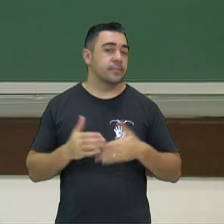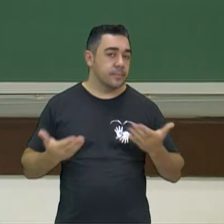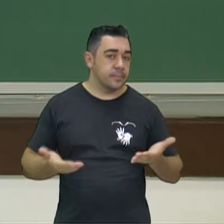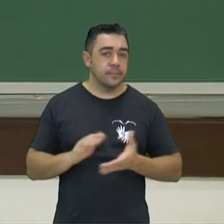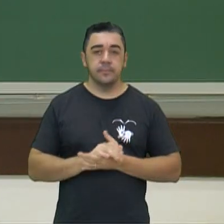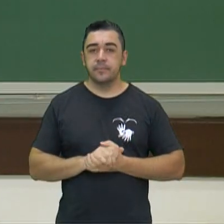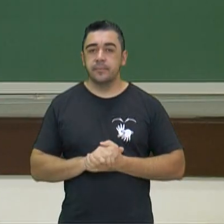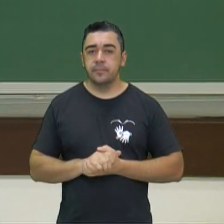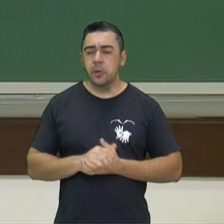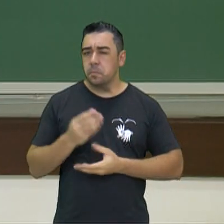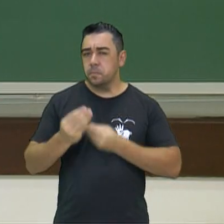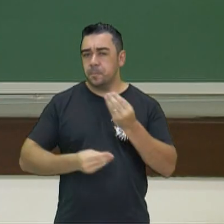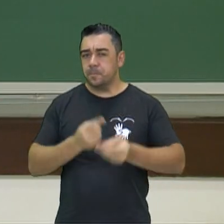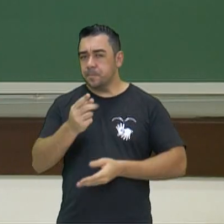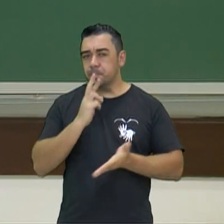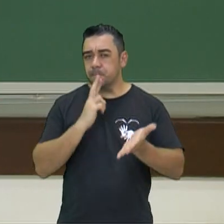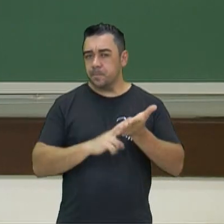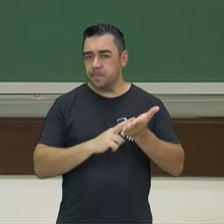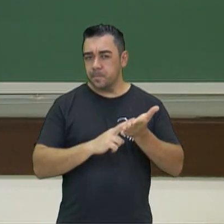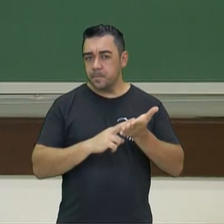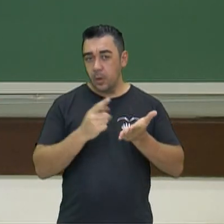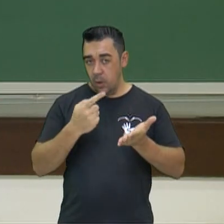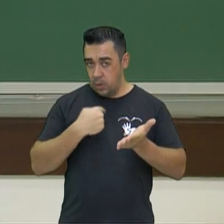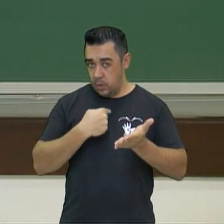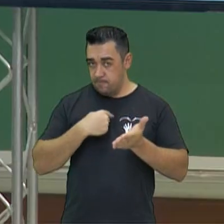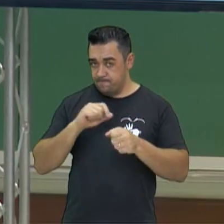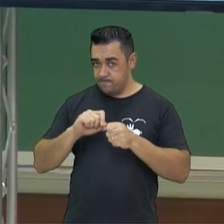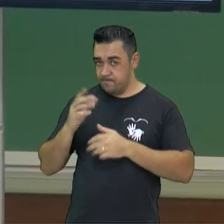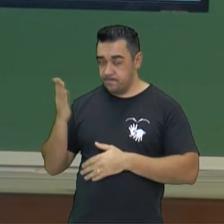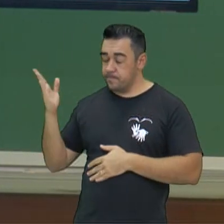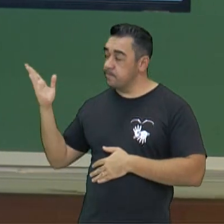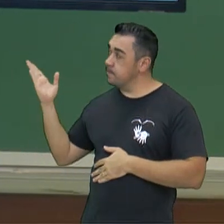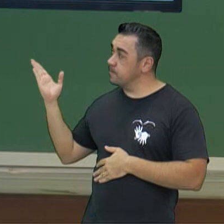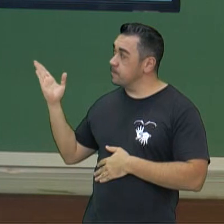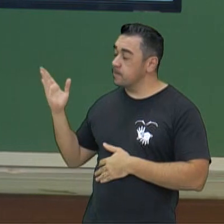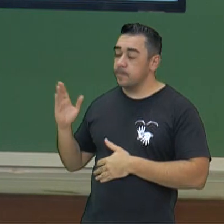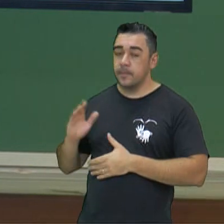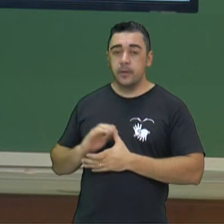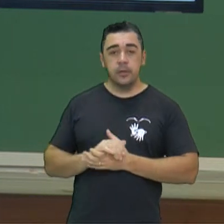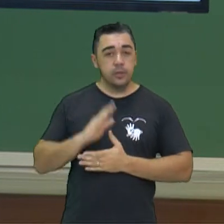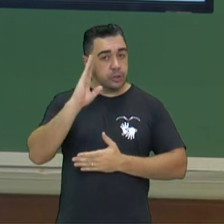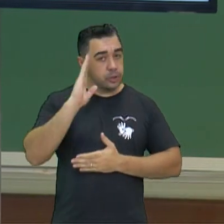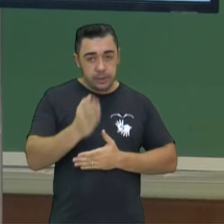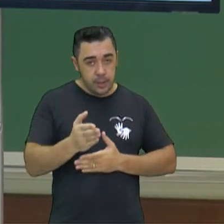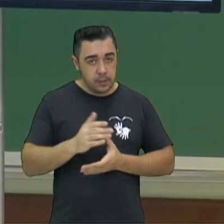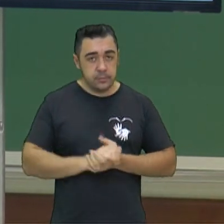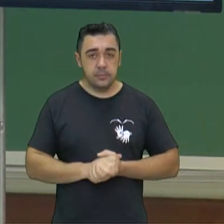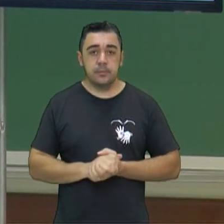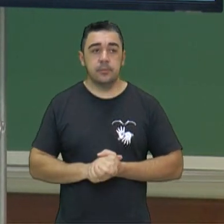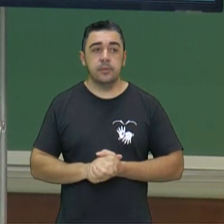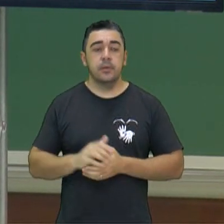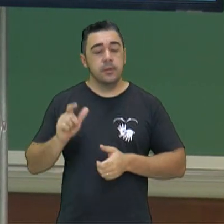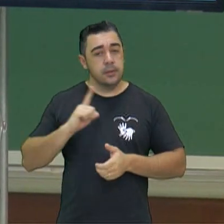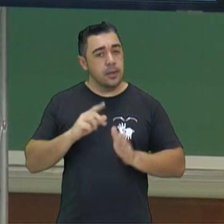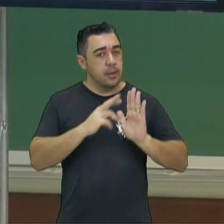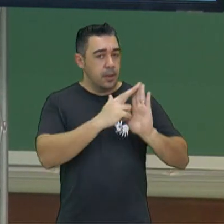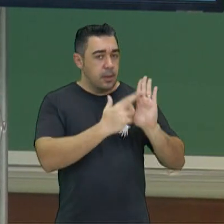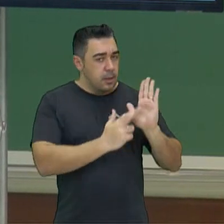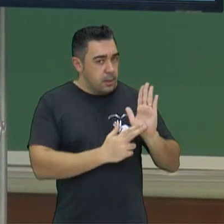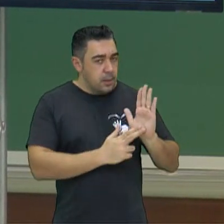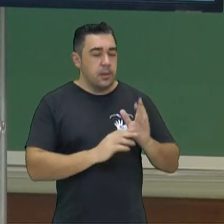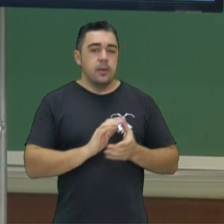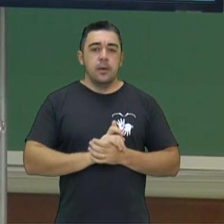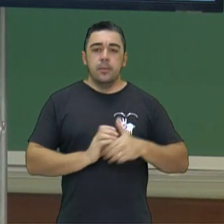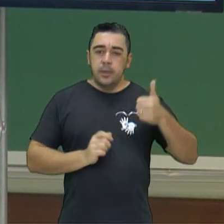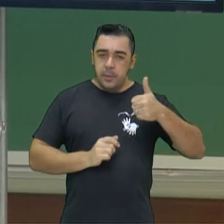Então, como é que vocês fizeram? Eu vou mostrar como é que eu fiz. Olha lá, direto, né? Eu fiz pela propriedade. Quadrado